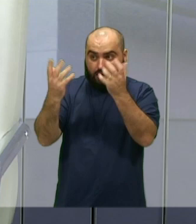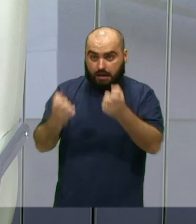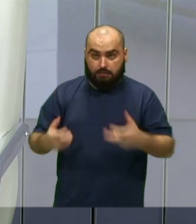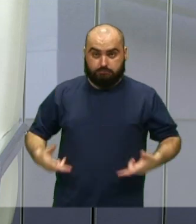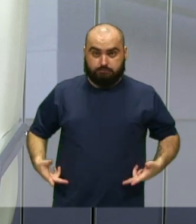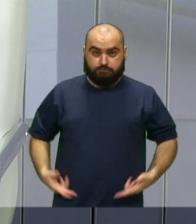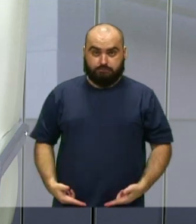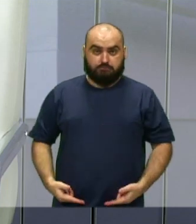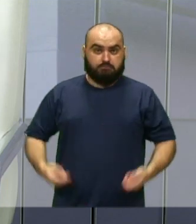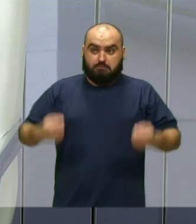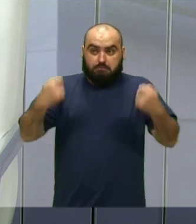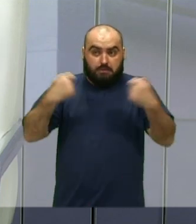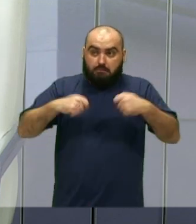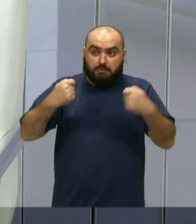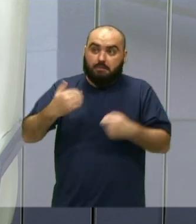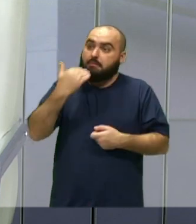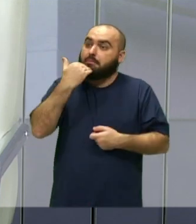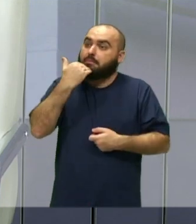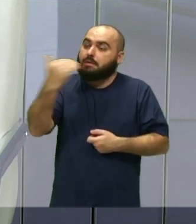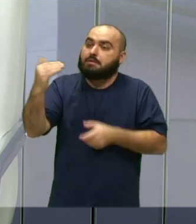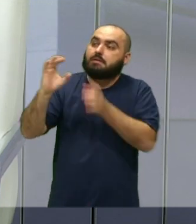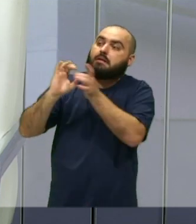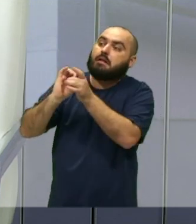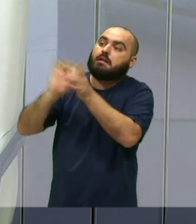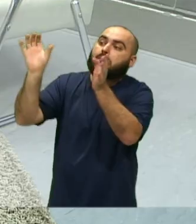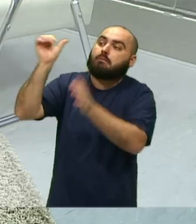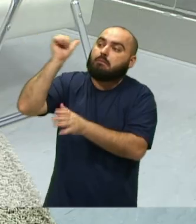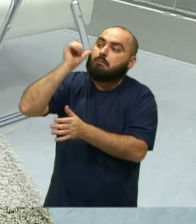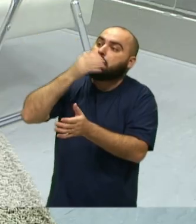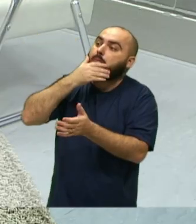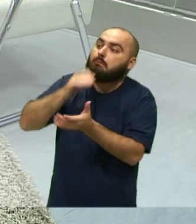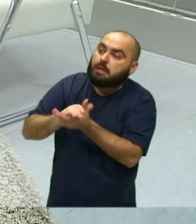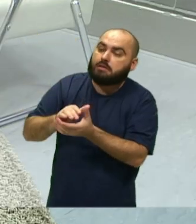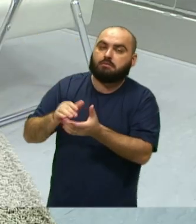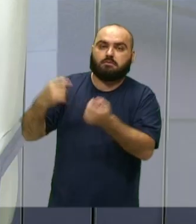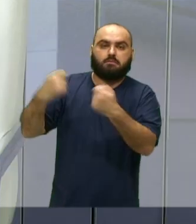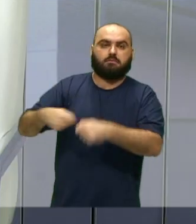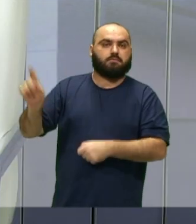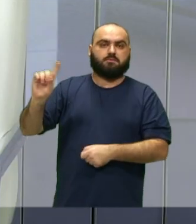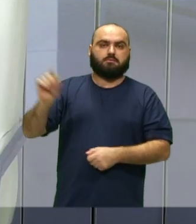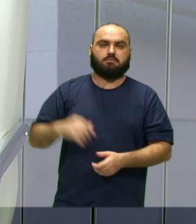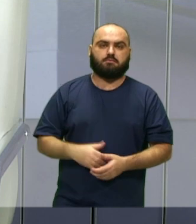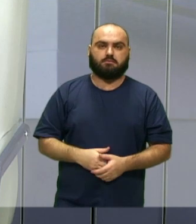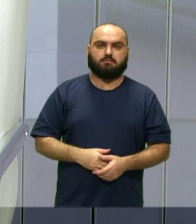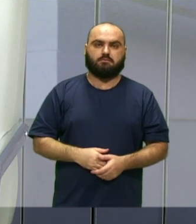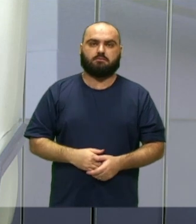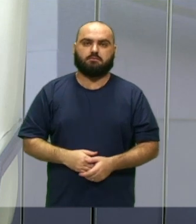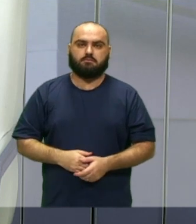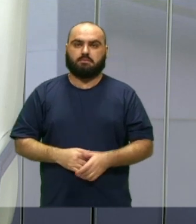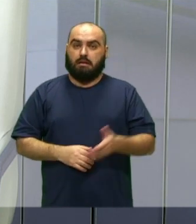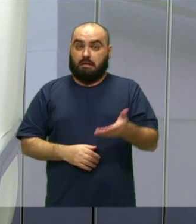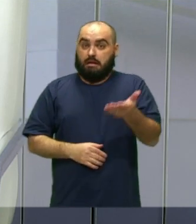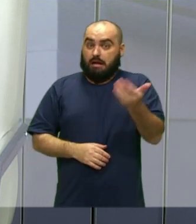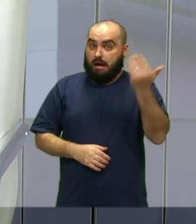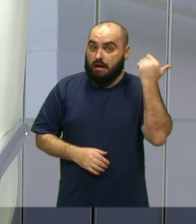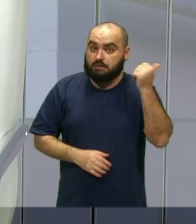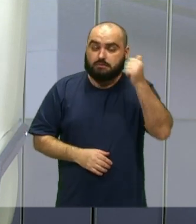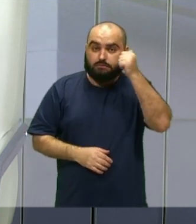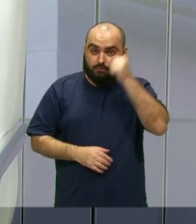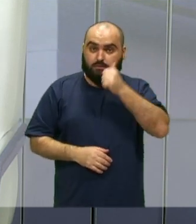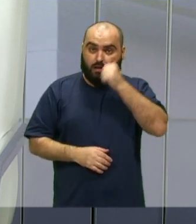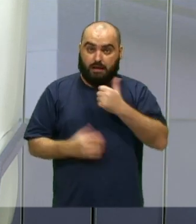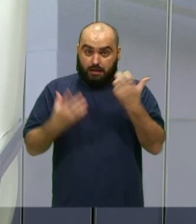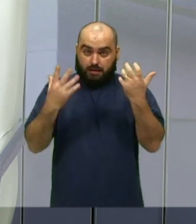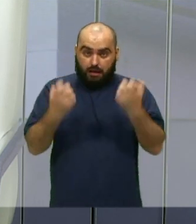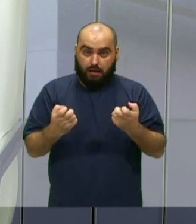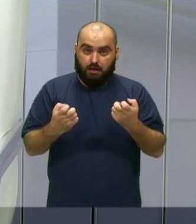não precisa mais pedir autorização para o marido. É isso mesmo. As mulheres que queriam fazer laqueadura antes dessa lei, que agora